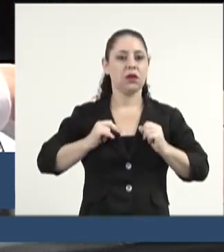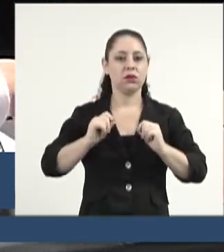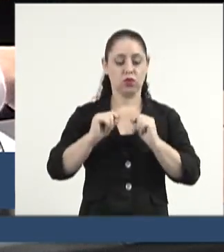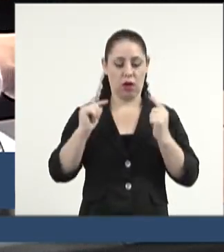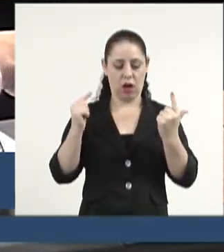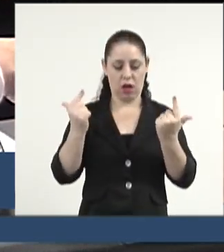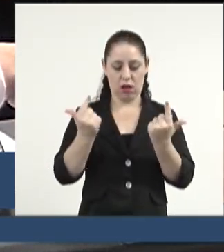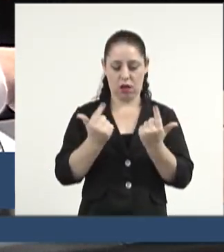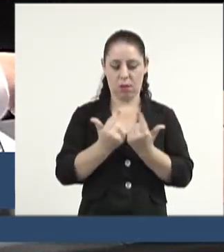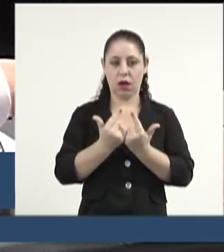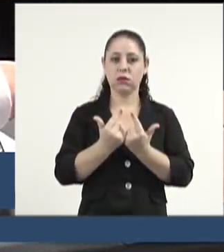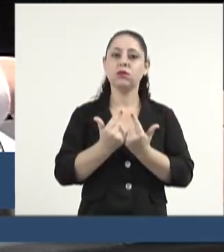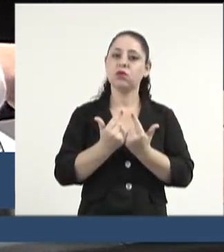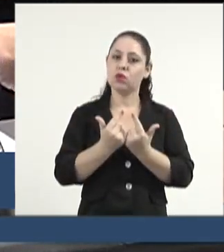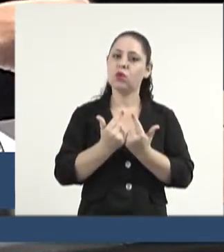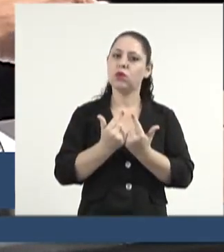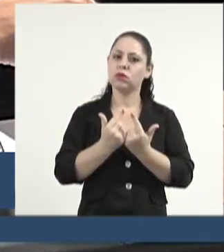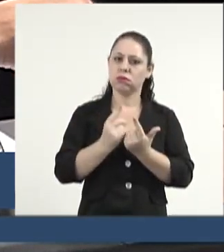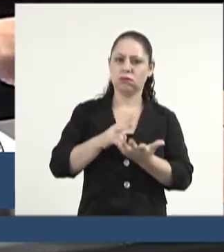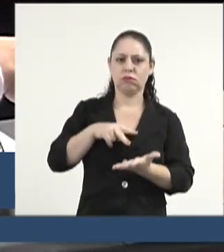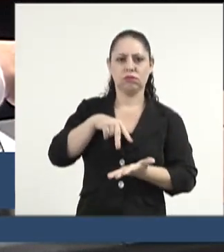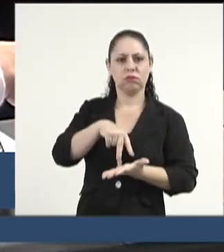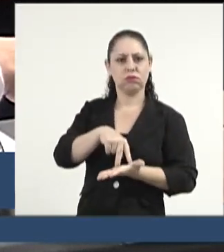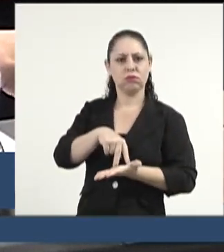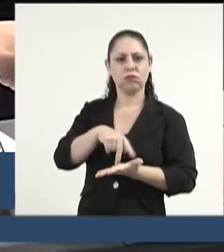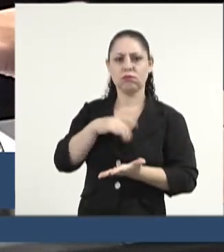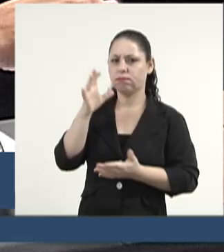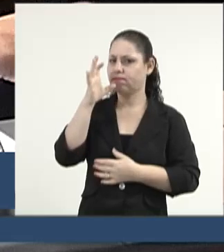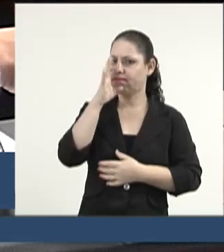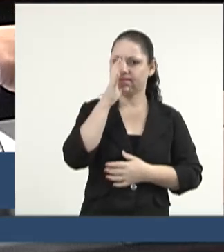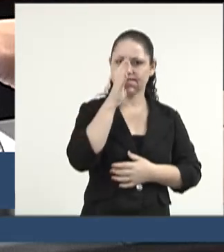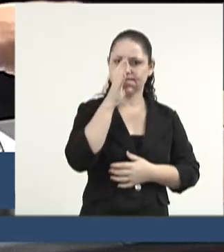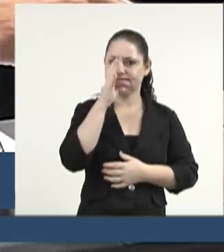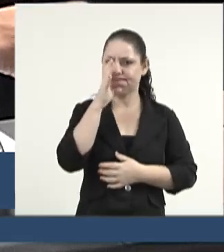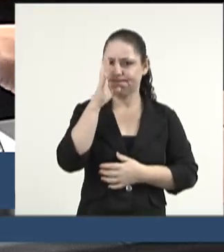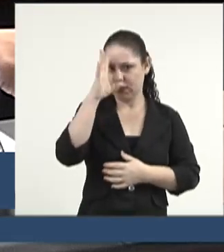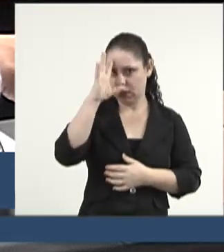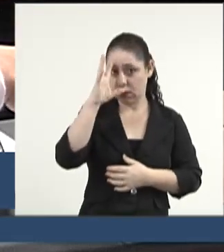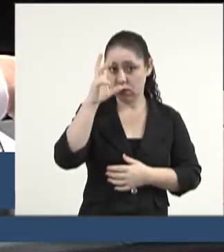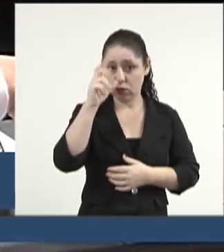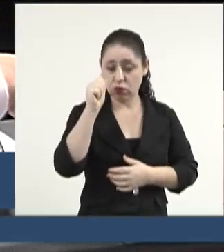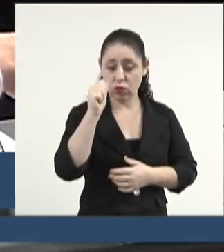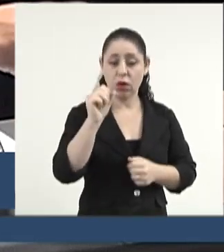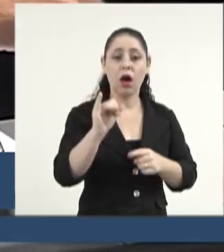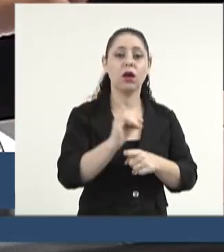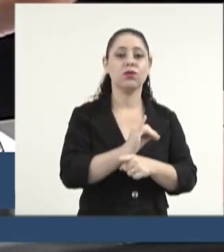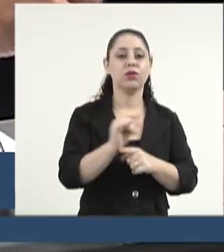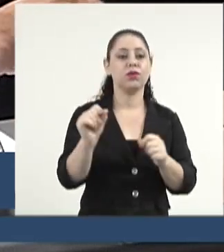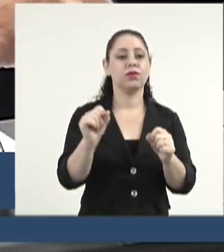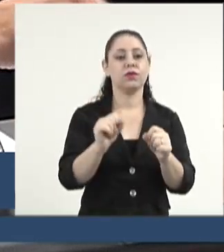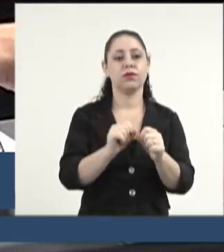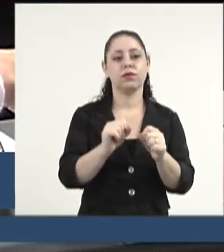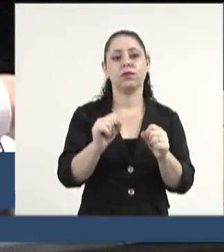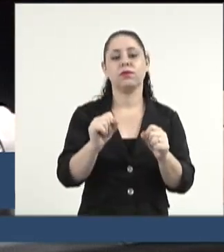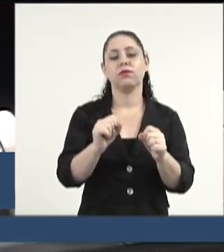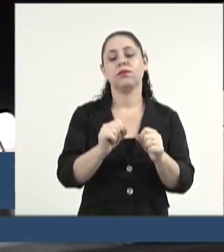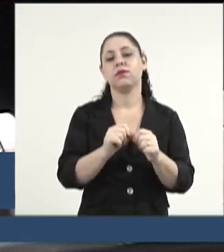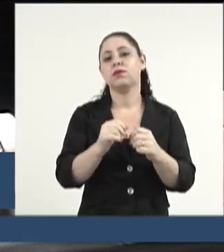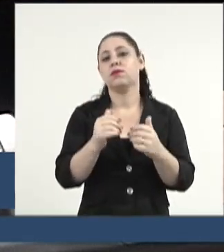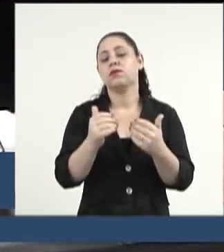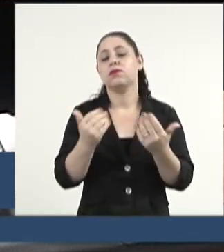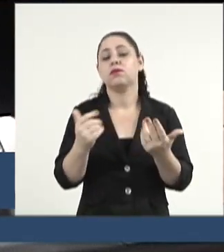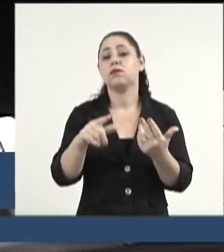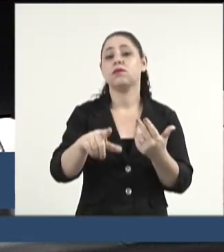Assembleia, uma tomada de posição, um acompanhamento das decisões e providências que estão sendo